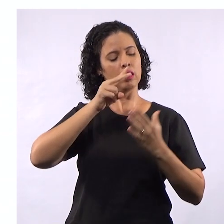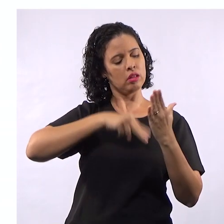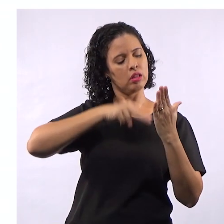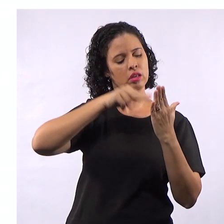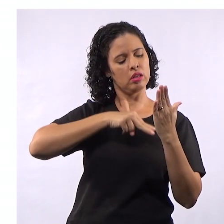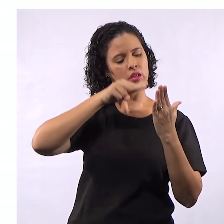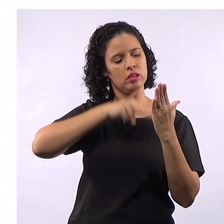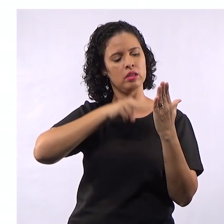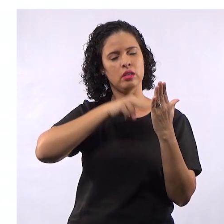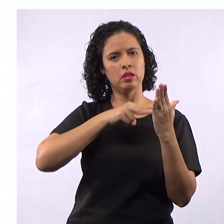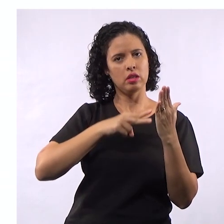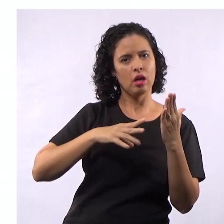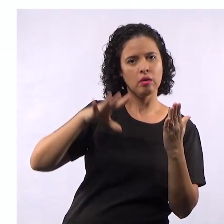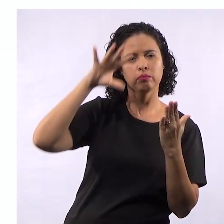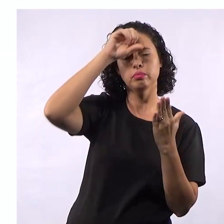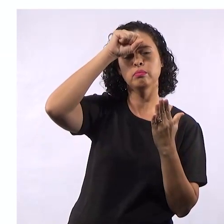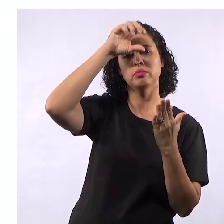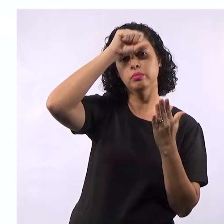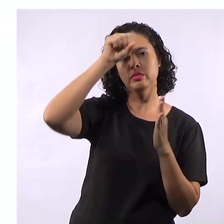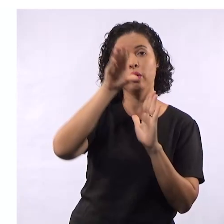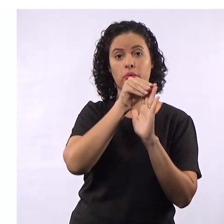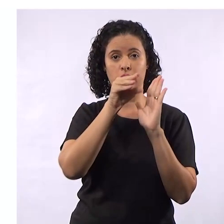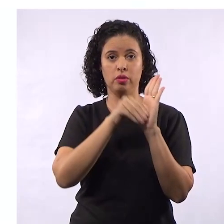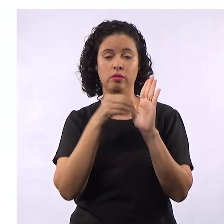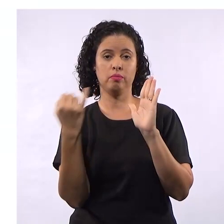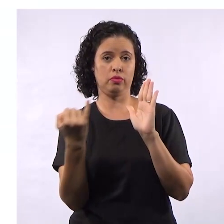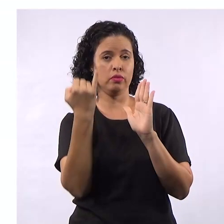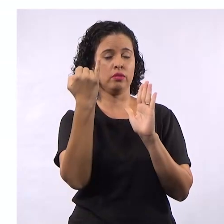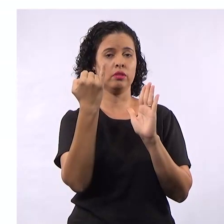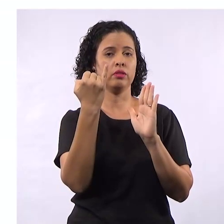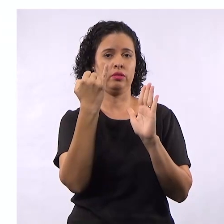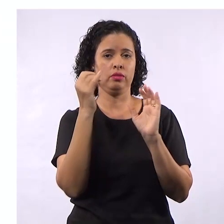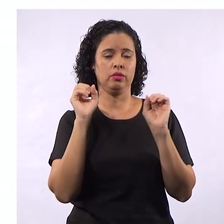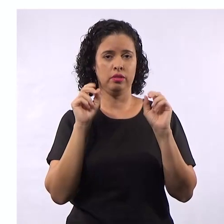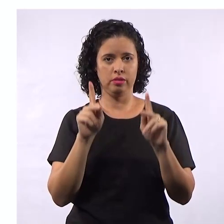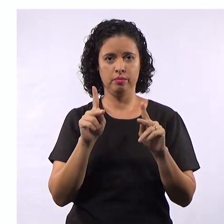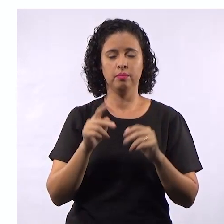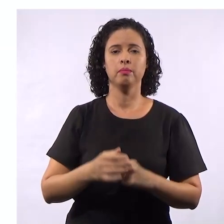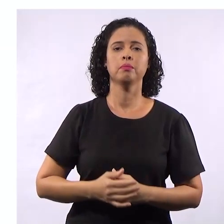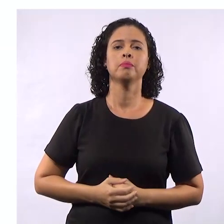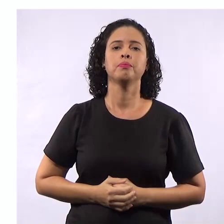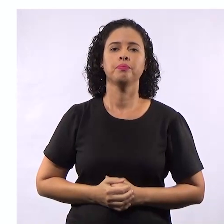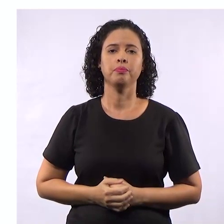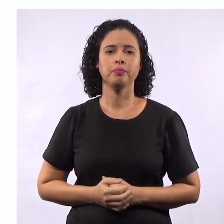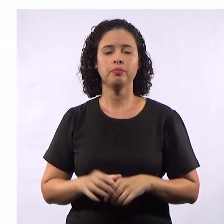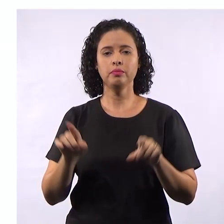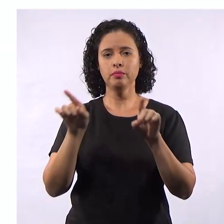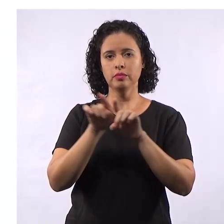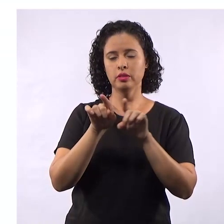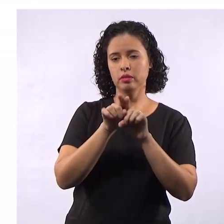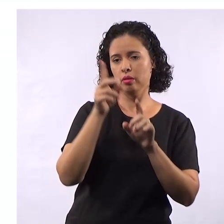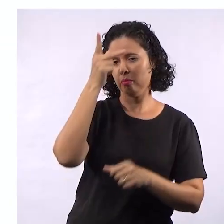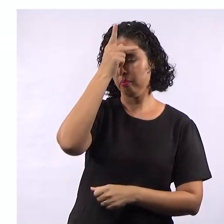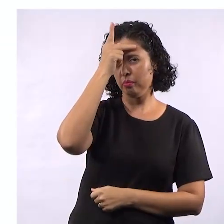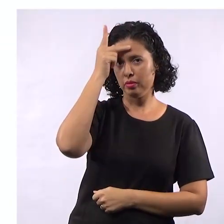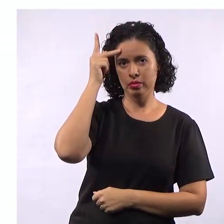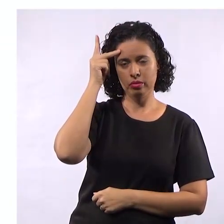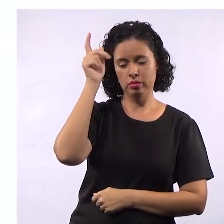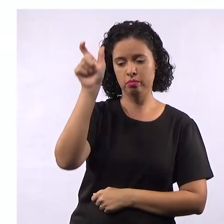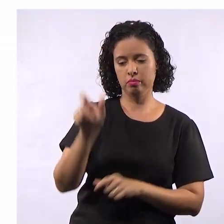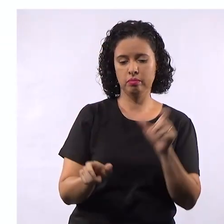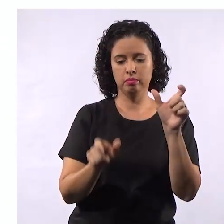a gente já não considera o Código novo, mas assim, em relação ao Código de